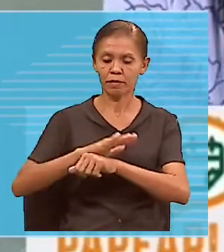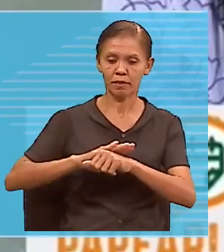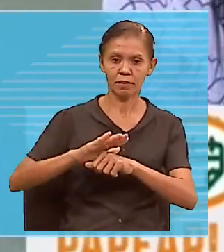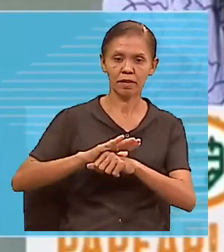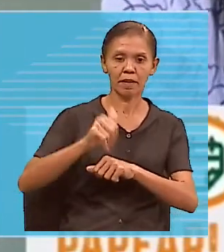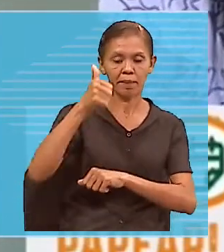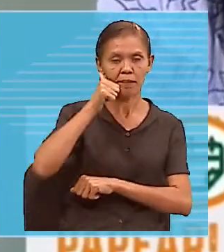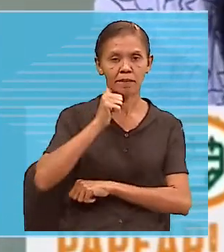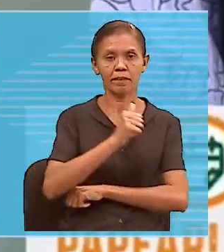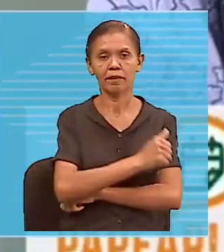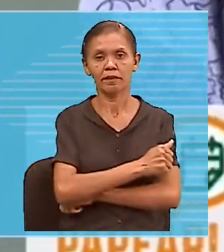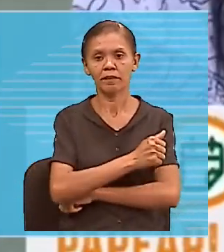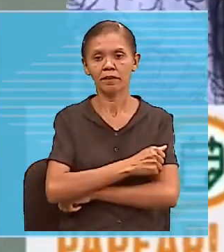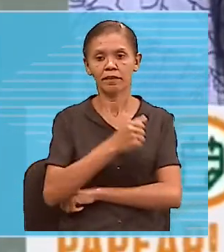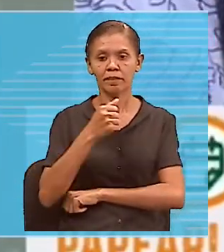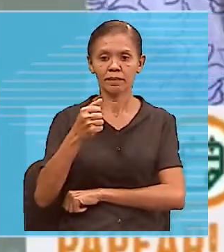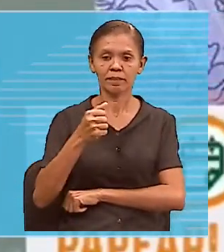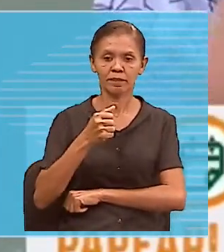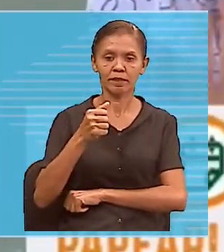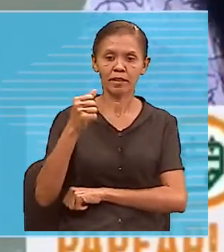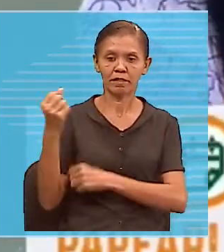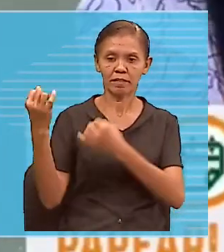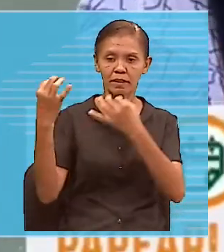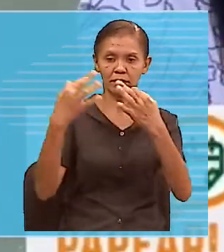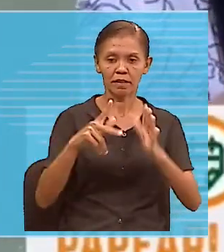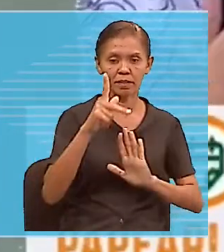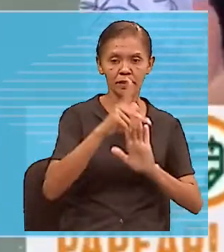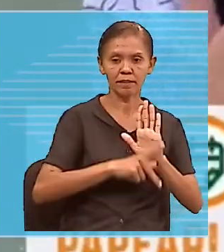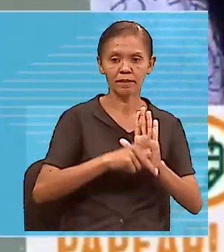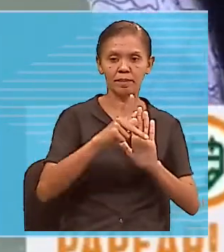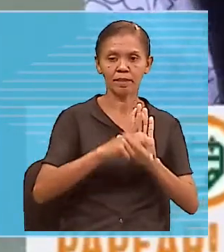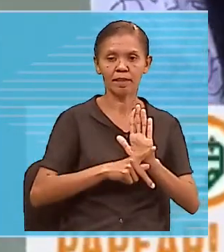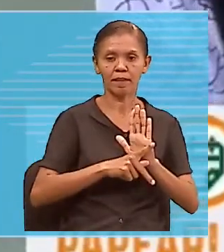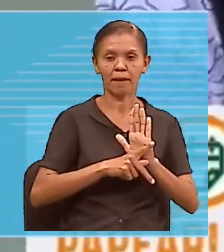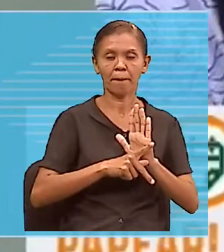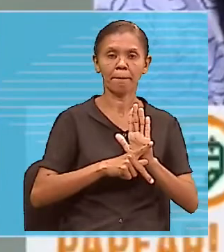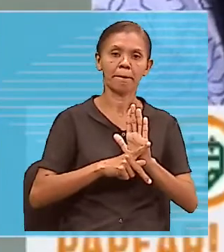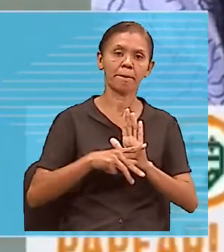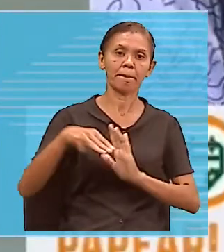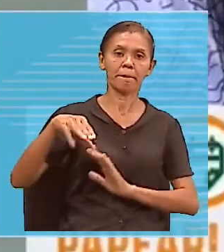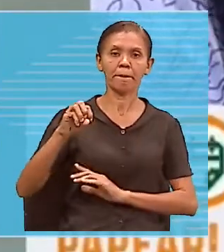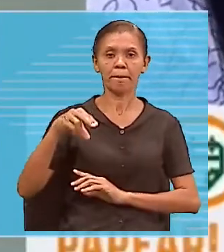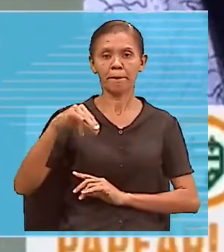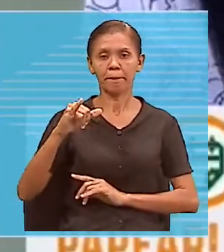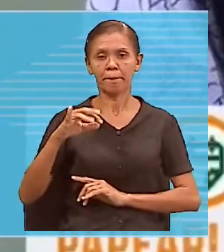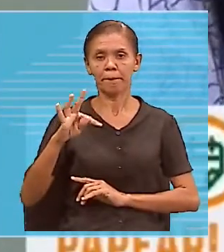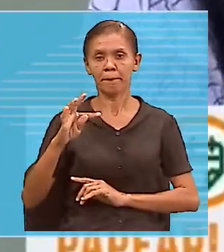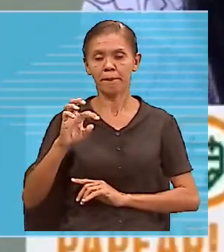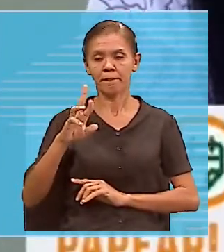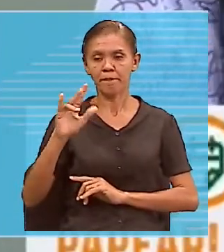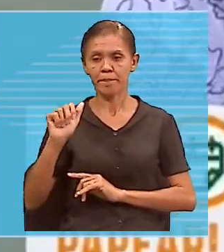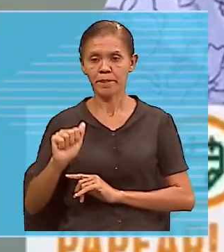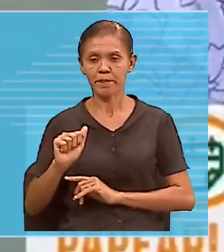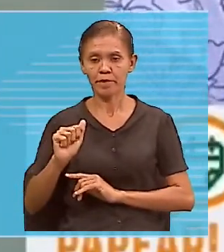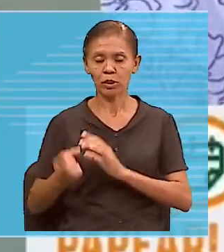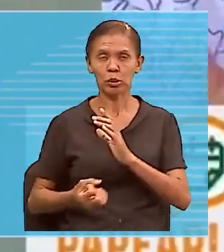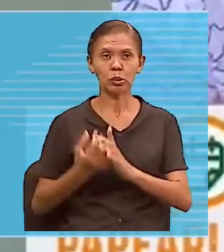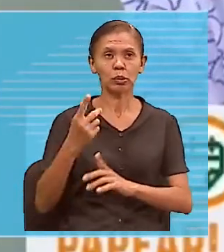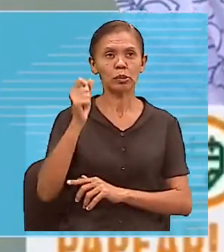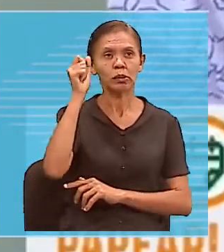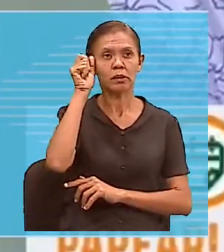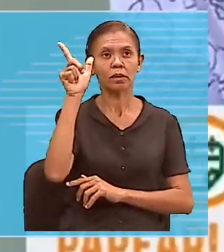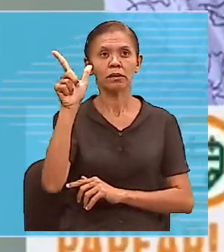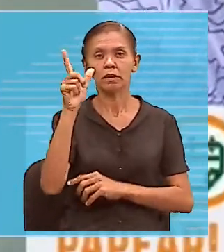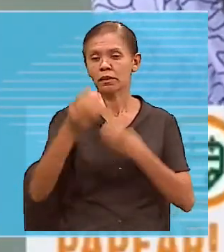monitoria de matemática. Como surgiu essa ideia? Por quê? Quais os frutos que já estão colhendo? Kélvia, diz para a gente um pouquinho como